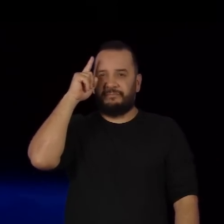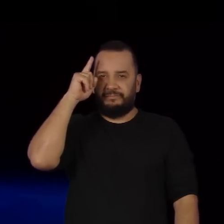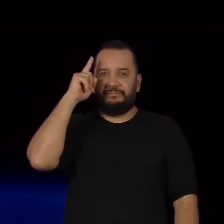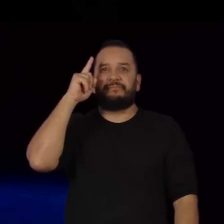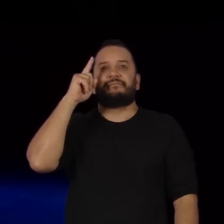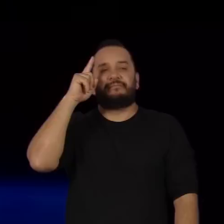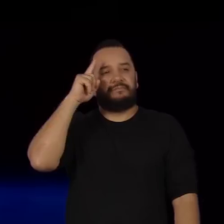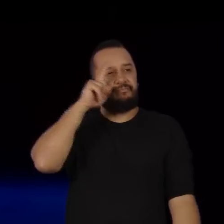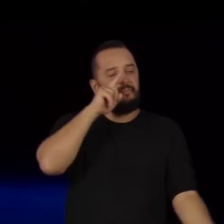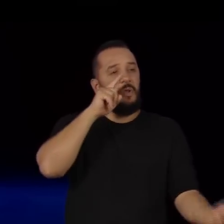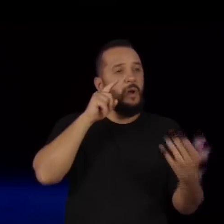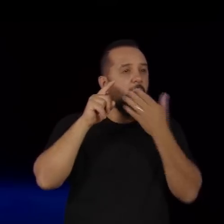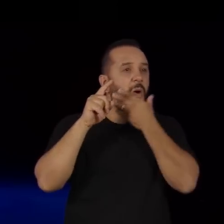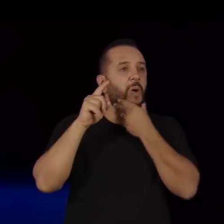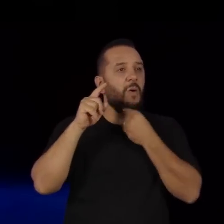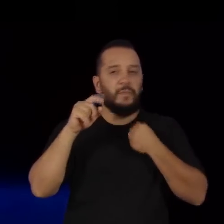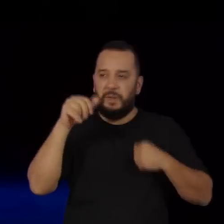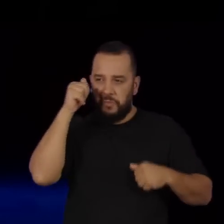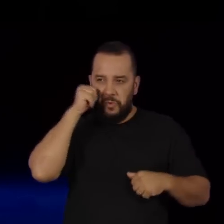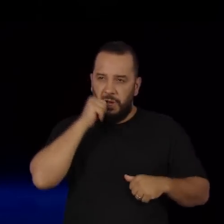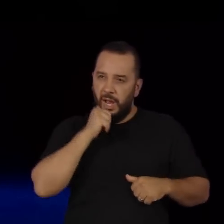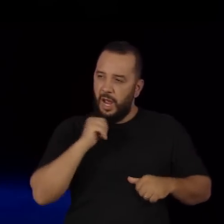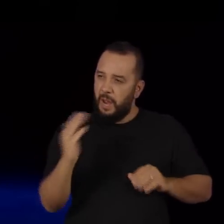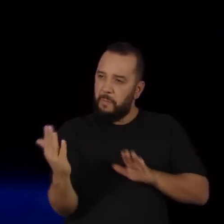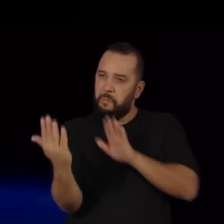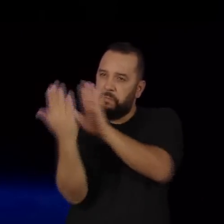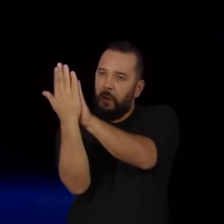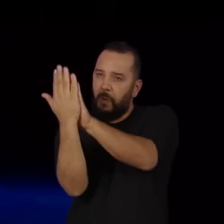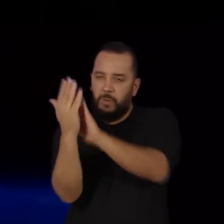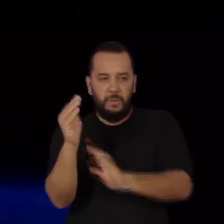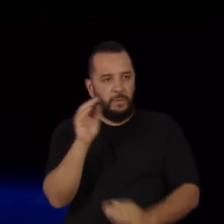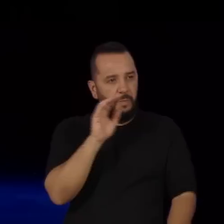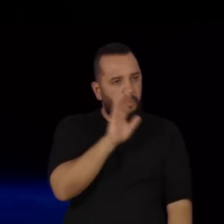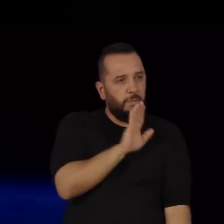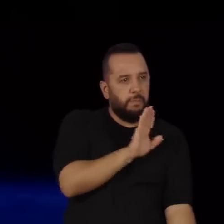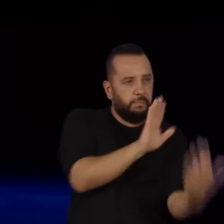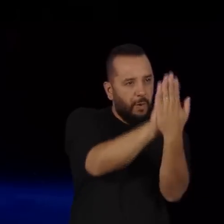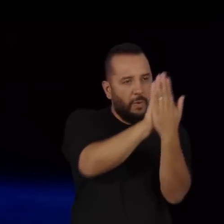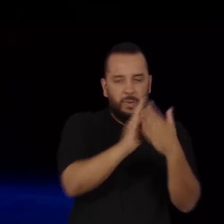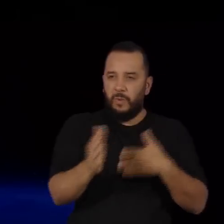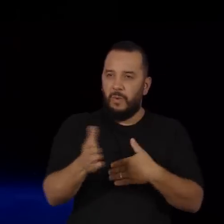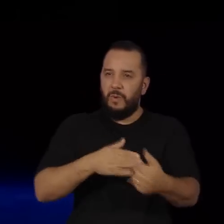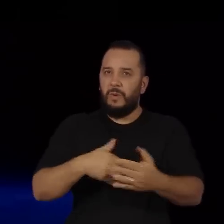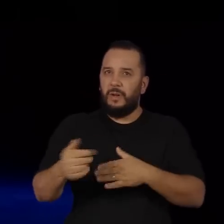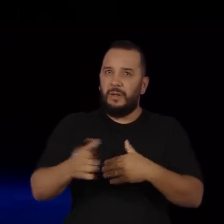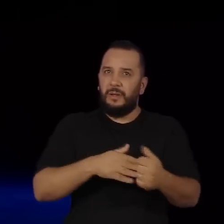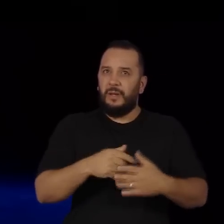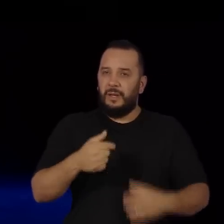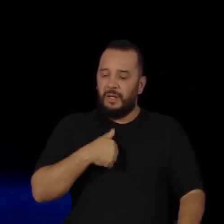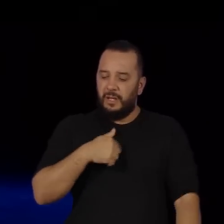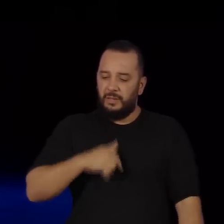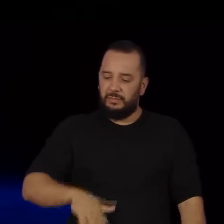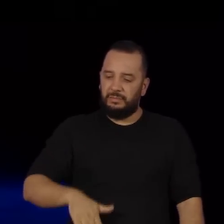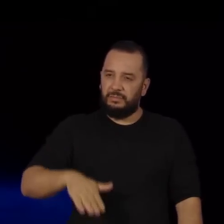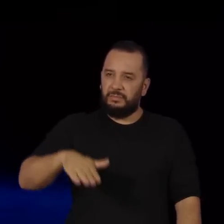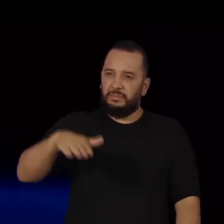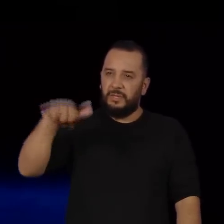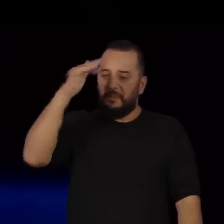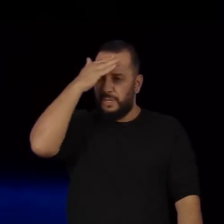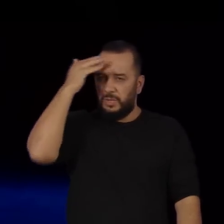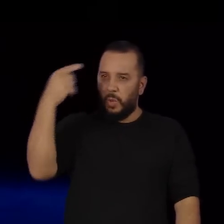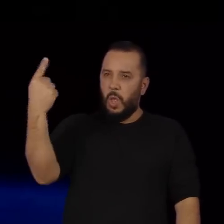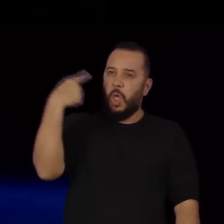enfrentava qualquer homem ou mulher, e desde cedo ninguém me aponta o dedo